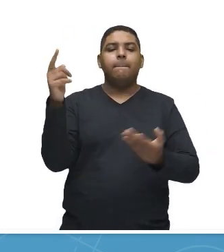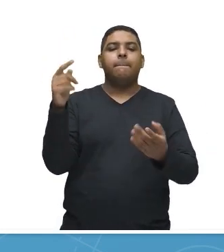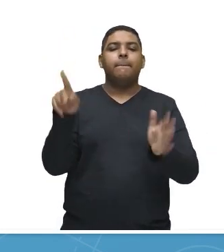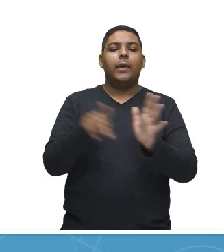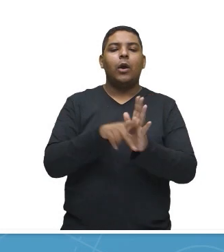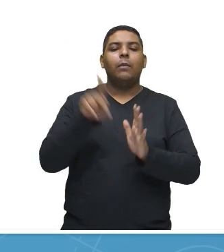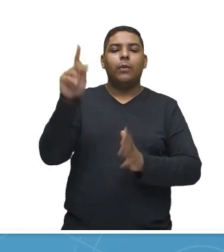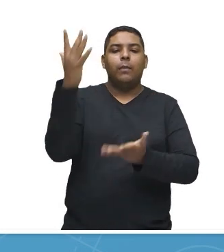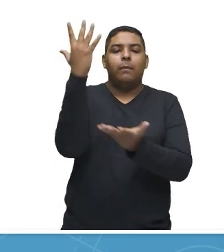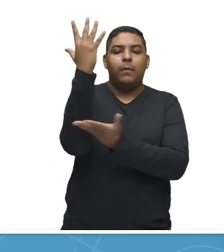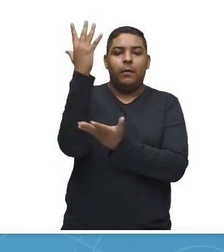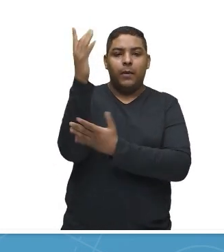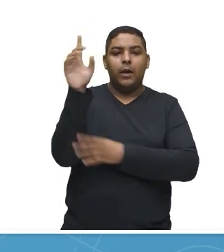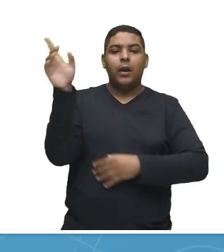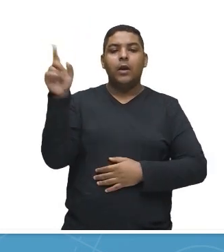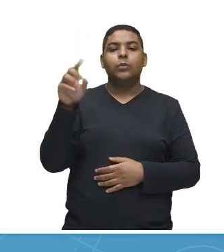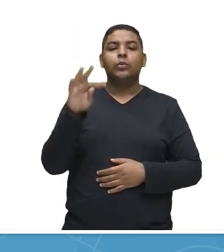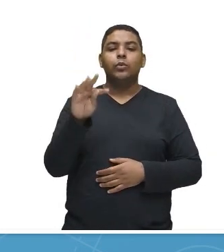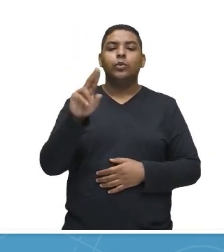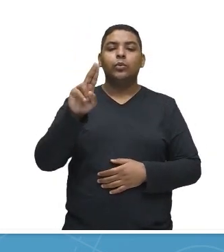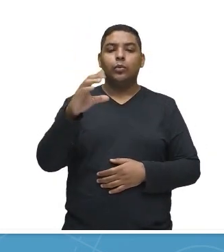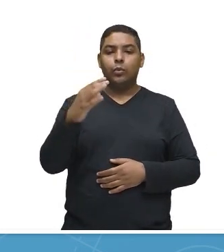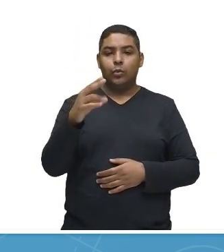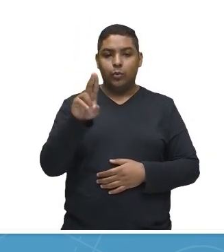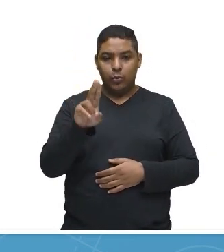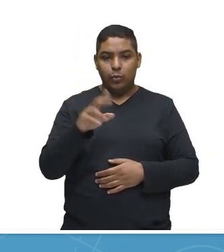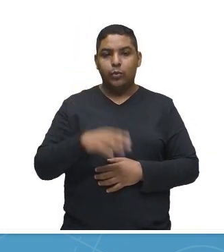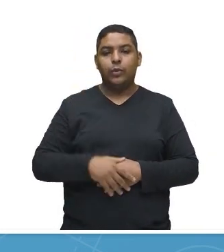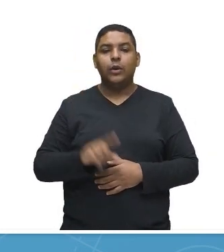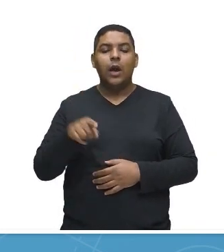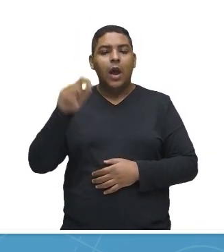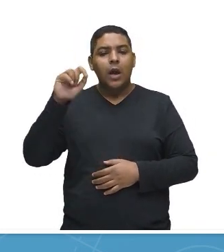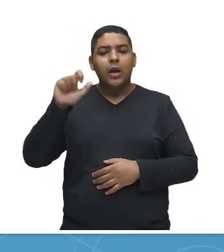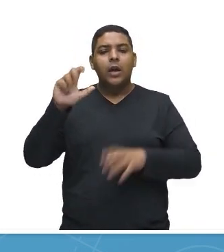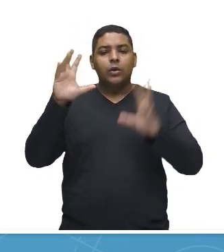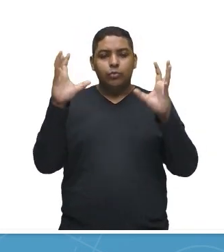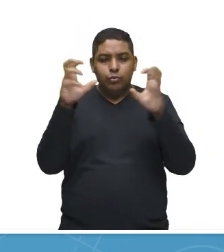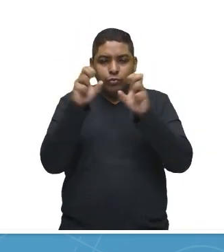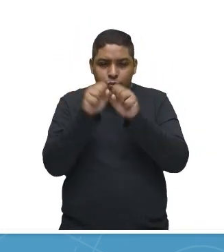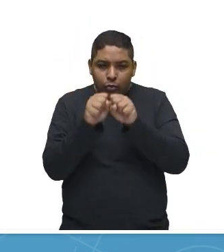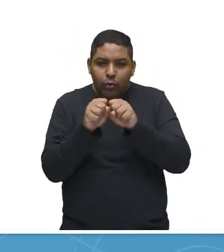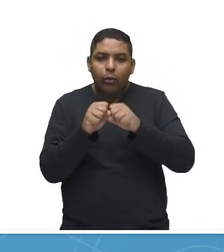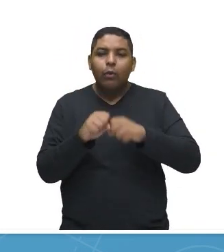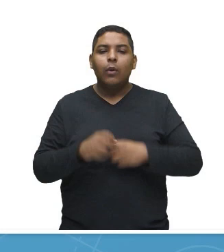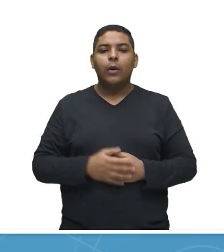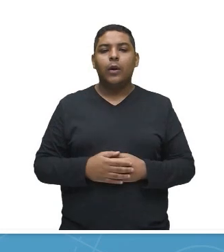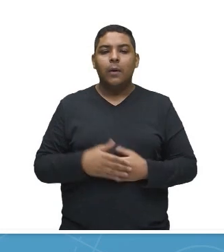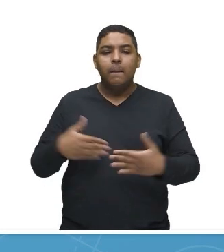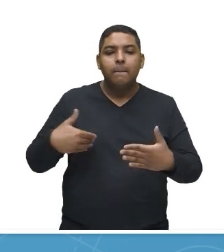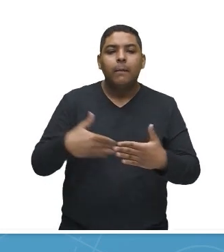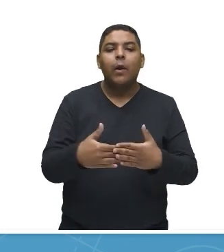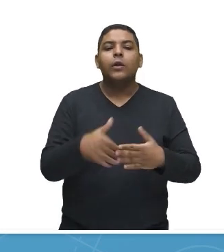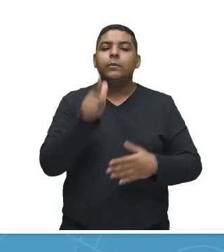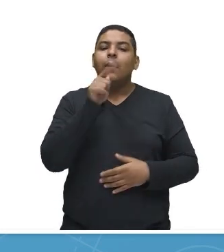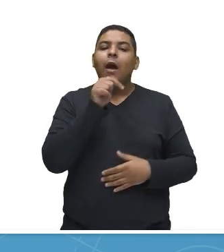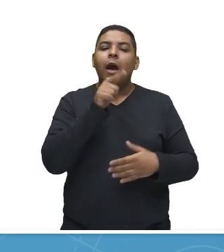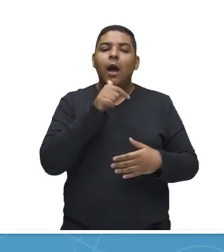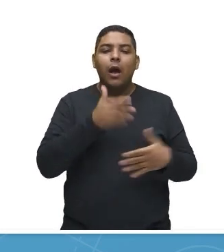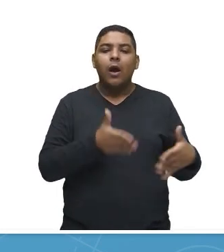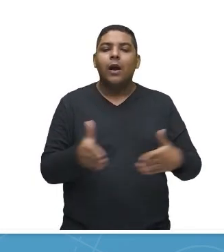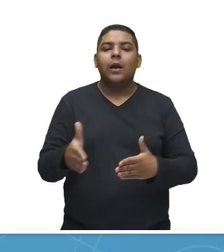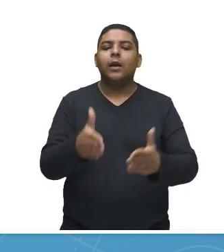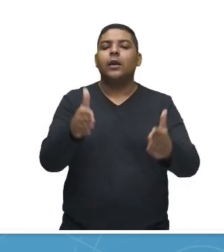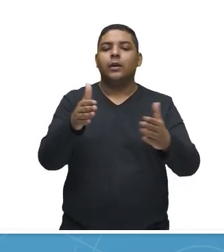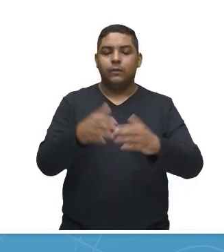chamada tucum, de cor escura, muito encontrada próxima aos rios. O